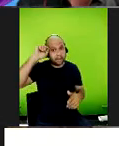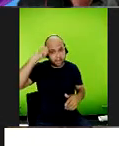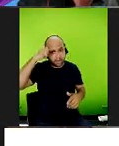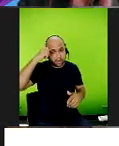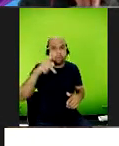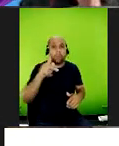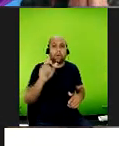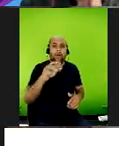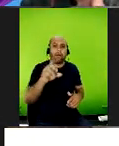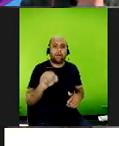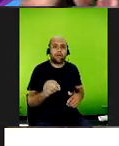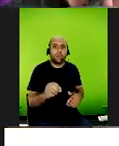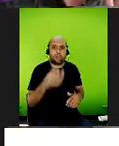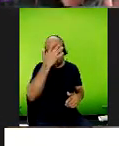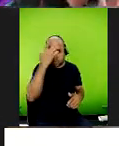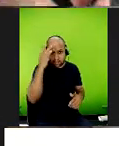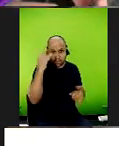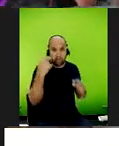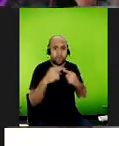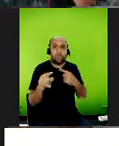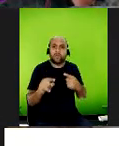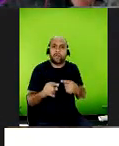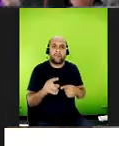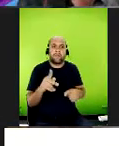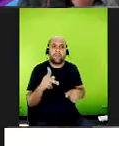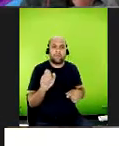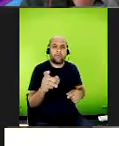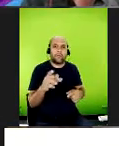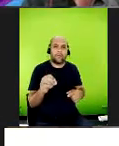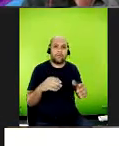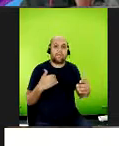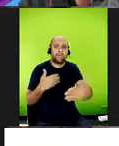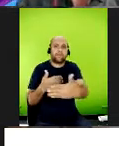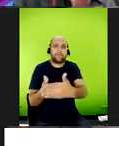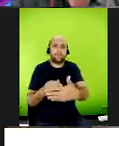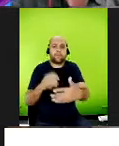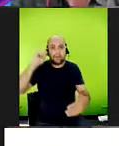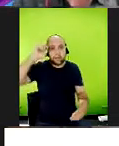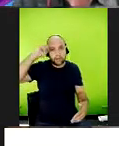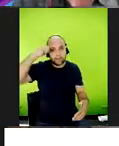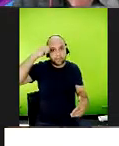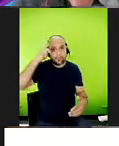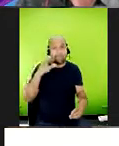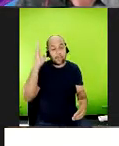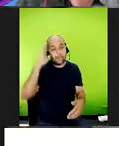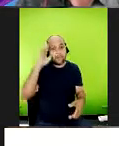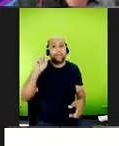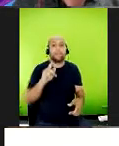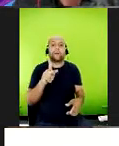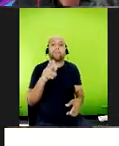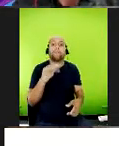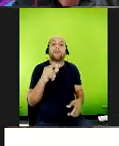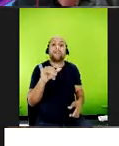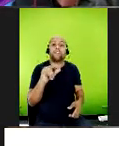Pardo né aquele que não encaixa no que é branco então vai do Pardo até o negro Oi e ele vai ter o seguinte o que que é privilégio